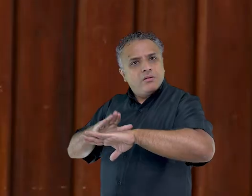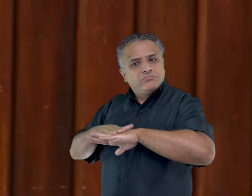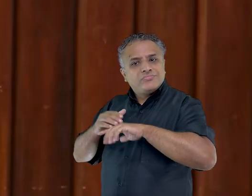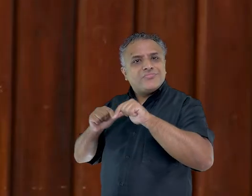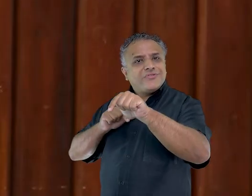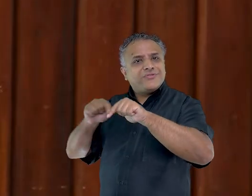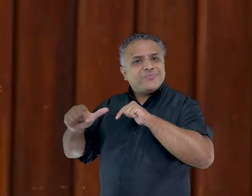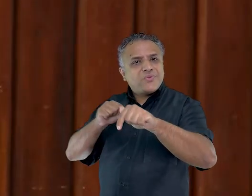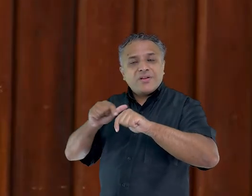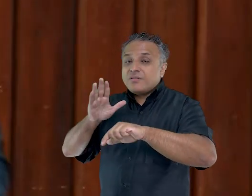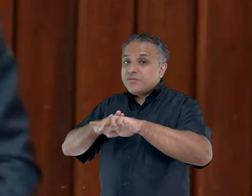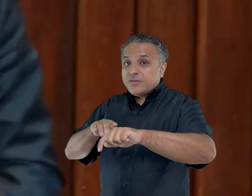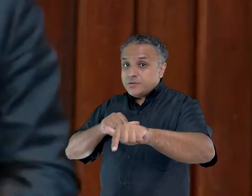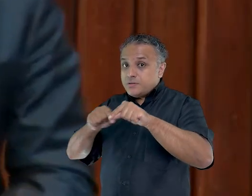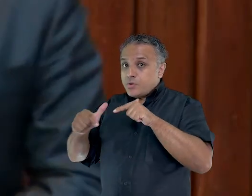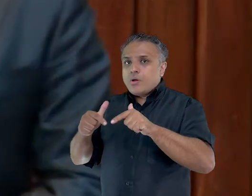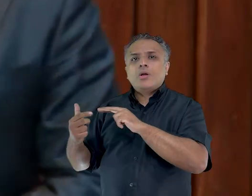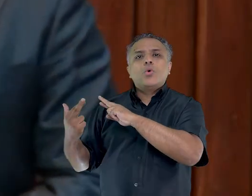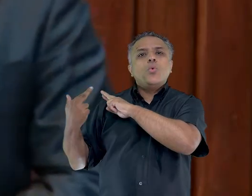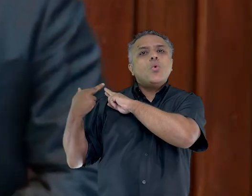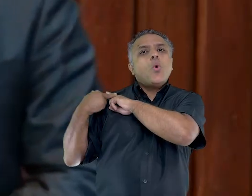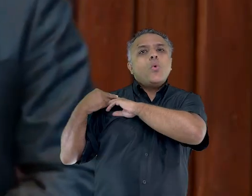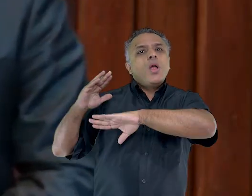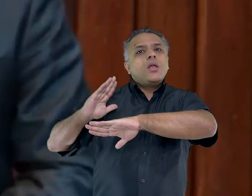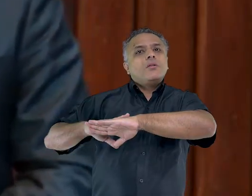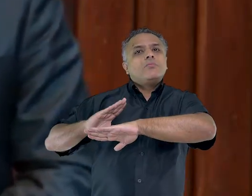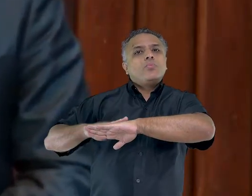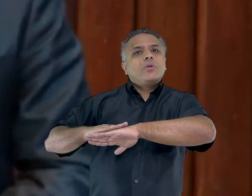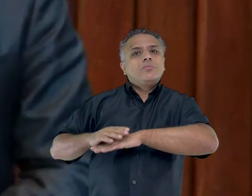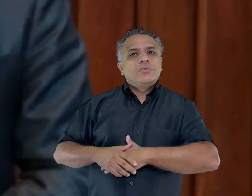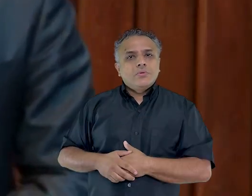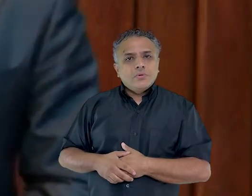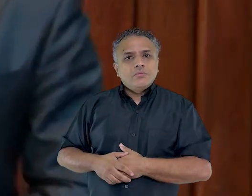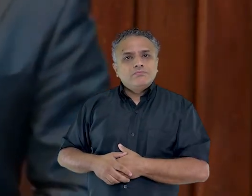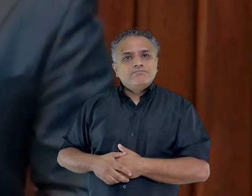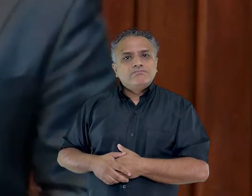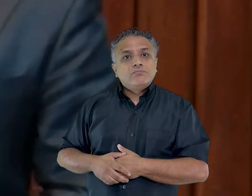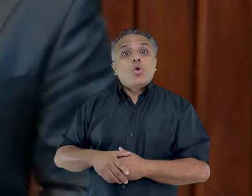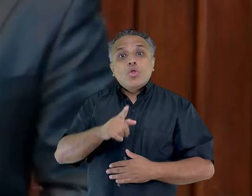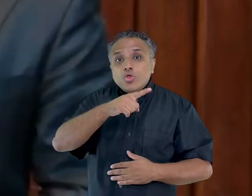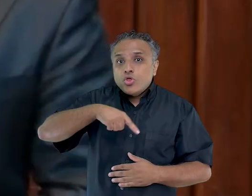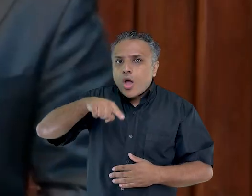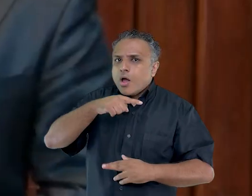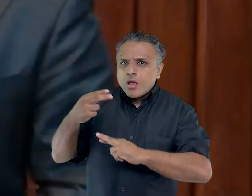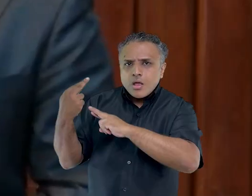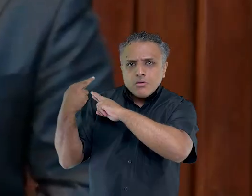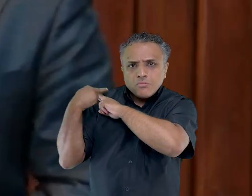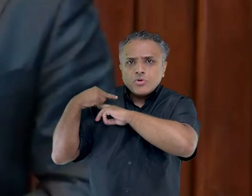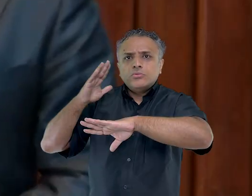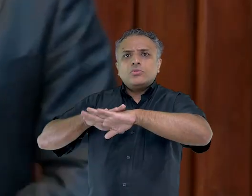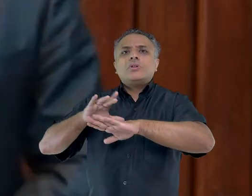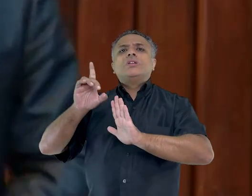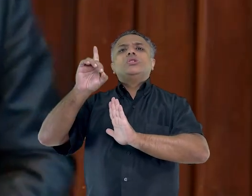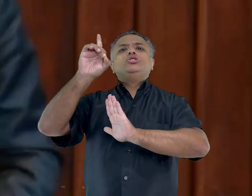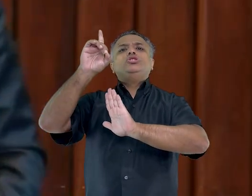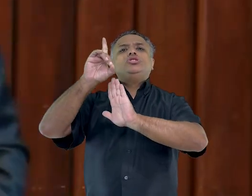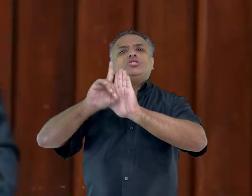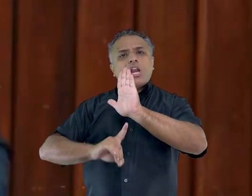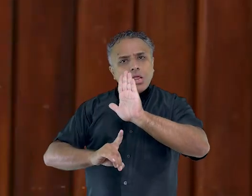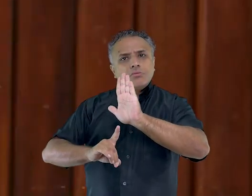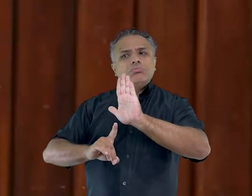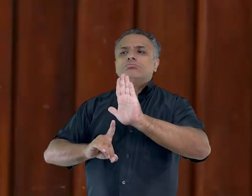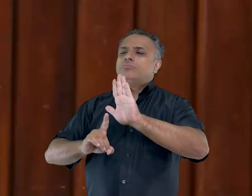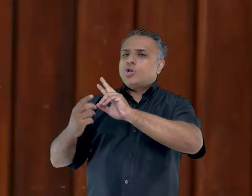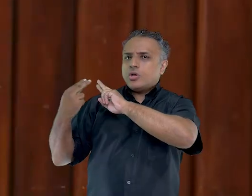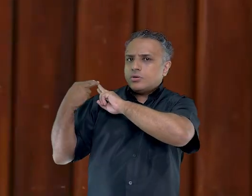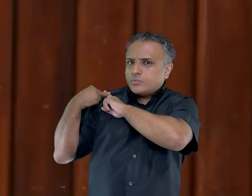para que o exerçamos com responsabilidade. Responsabilidade na aplicação do direito,